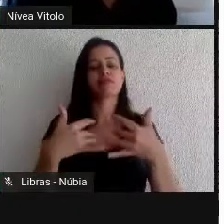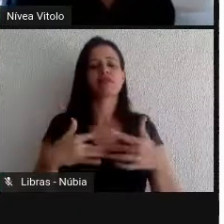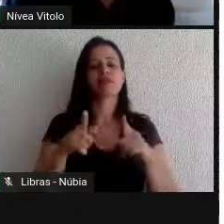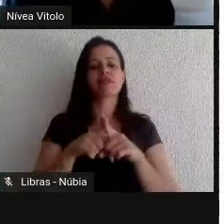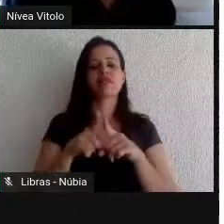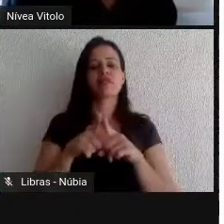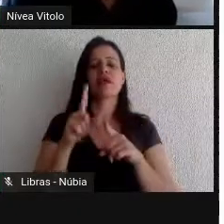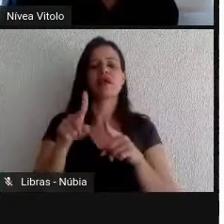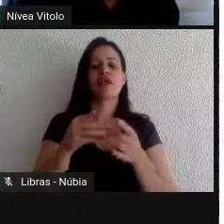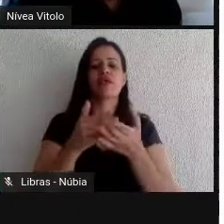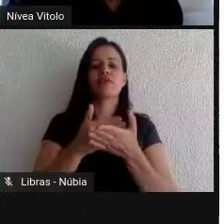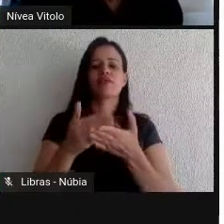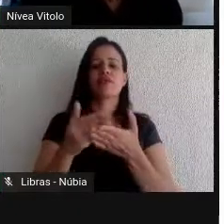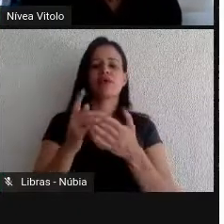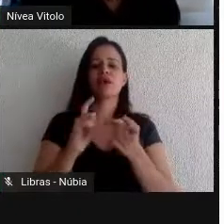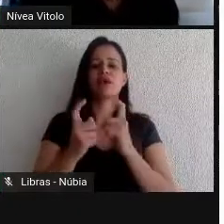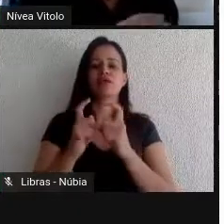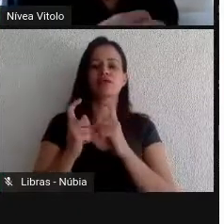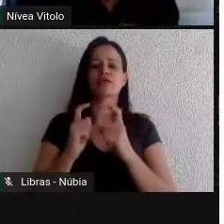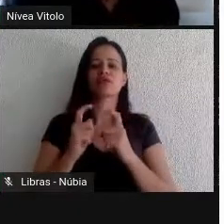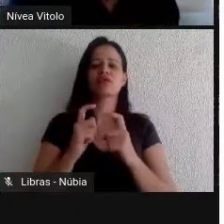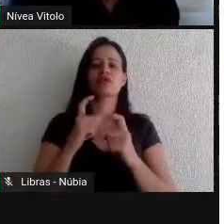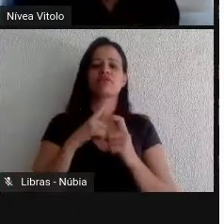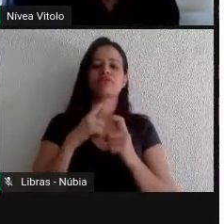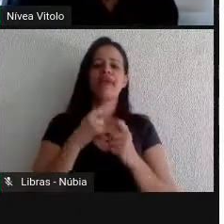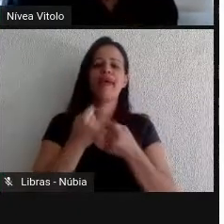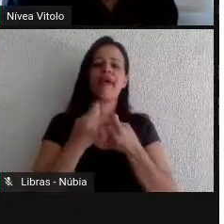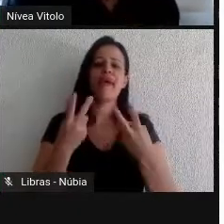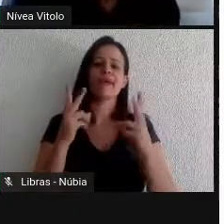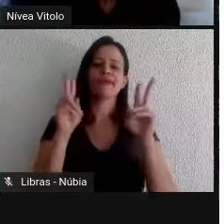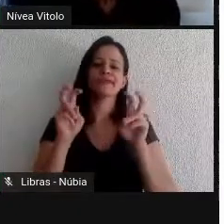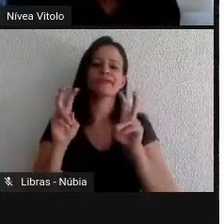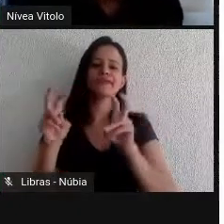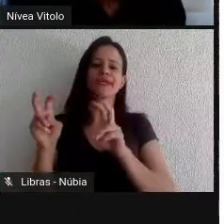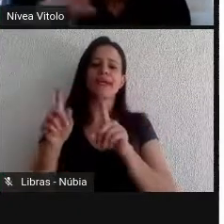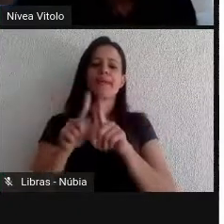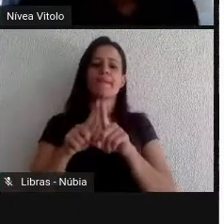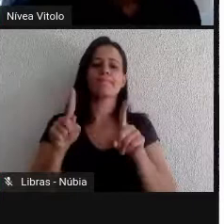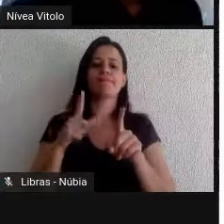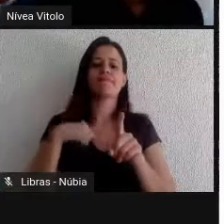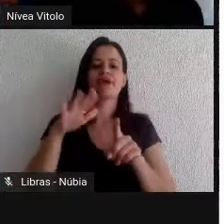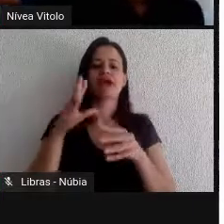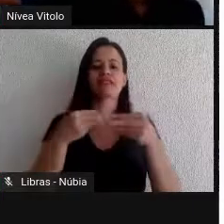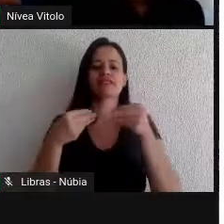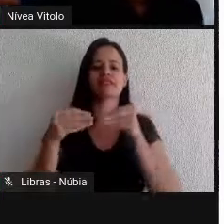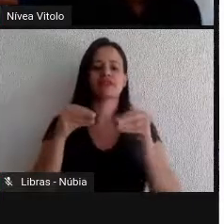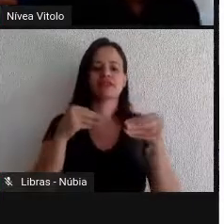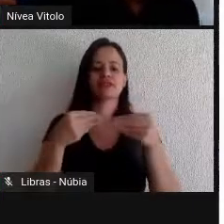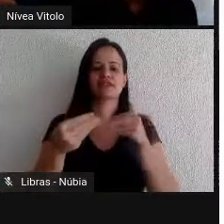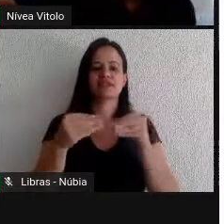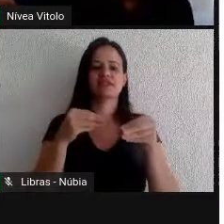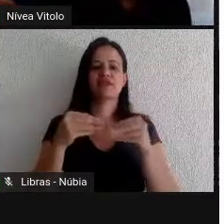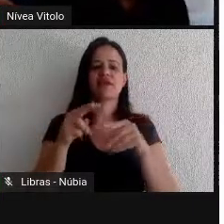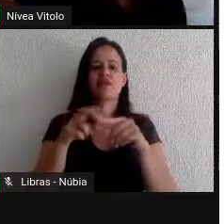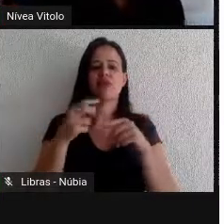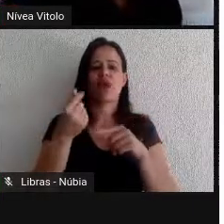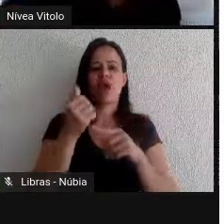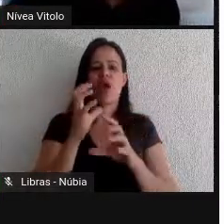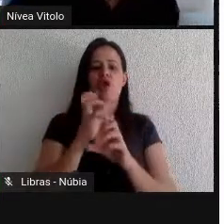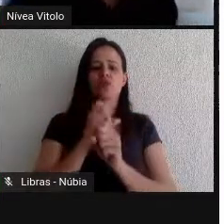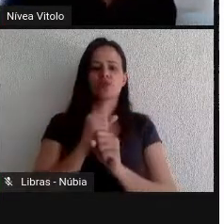iniciativa exclusiva do executivo em alguns temas e pela maior flexibilidade do executivo também com o orçamento.